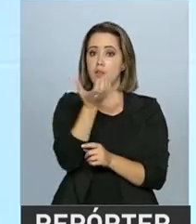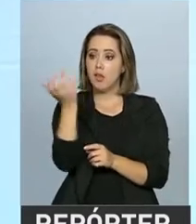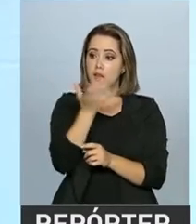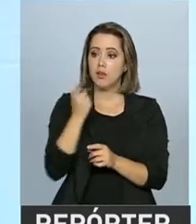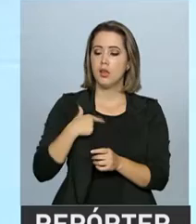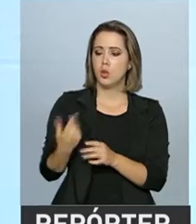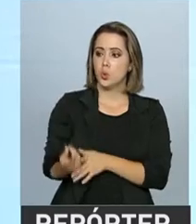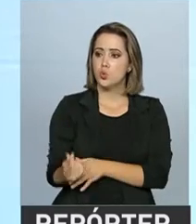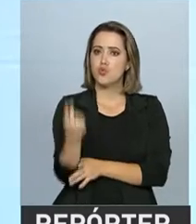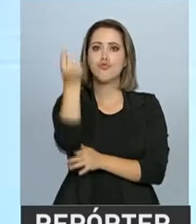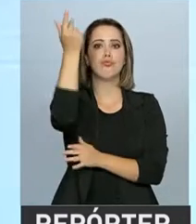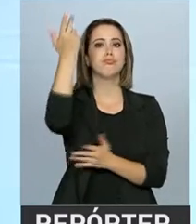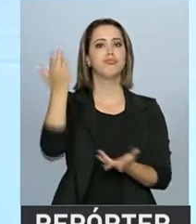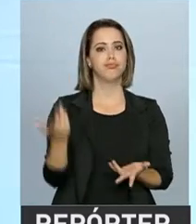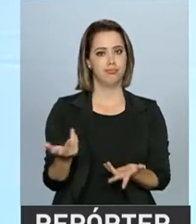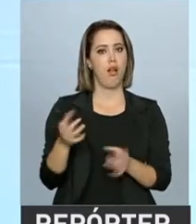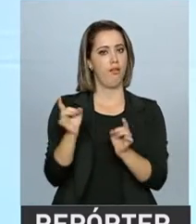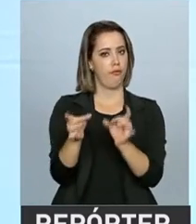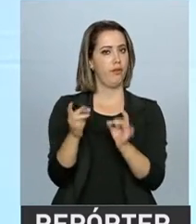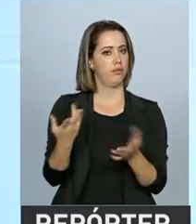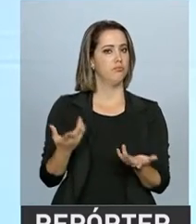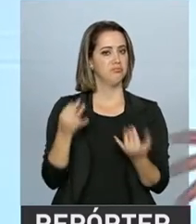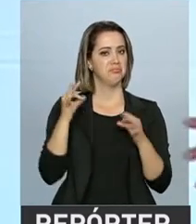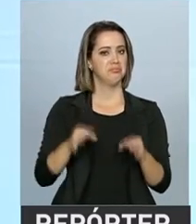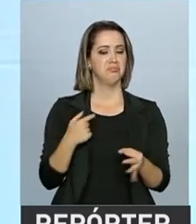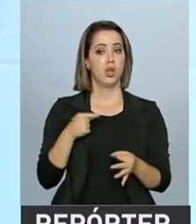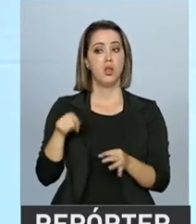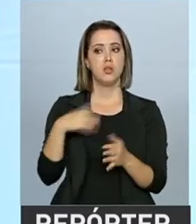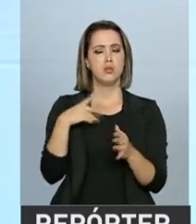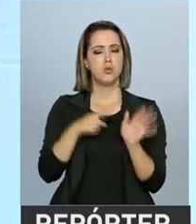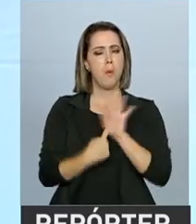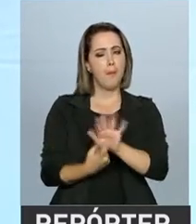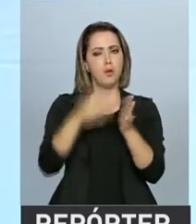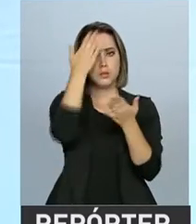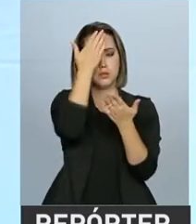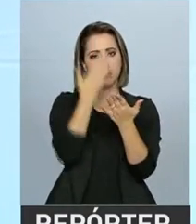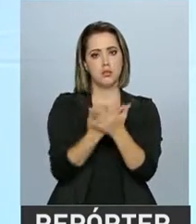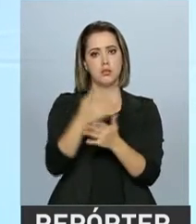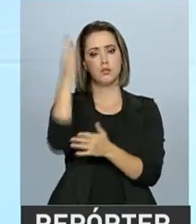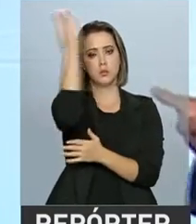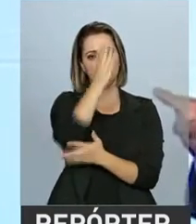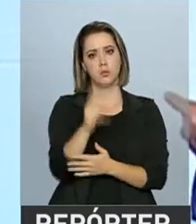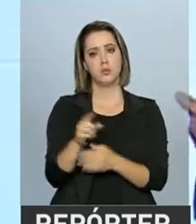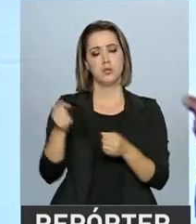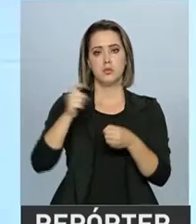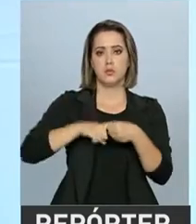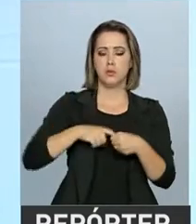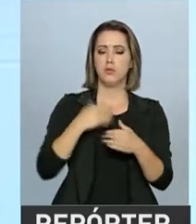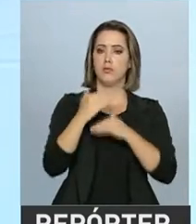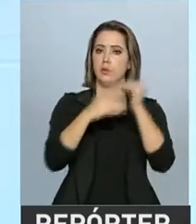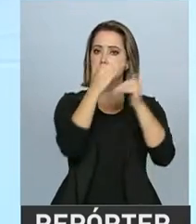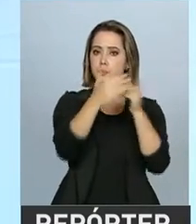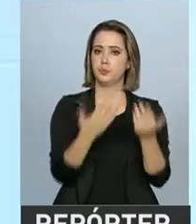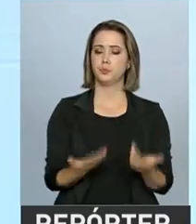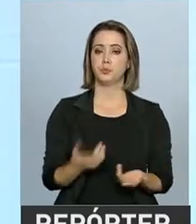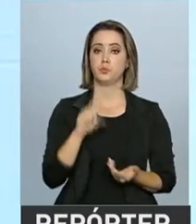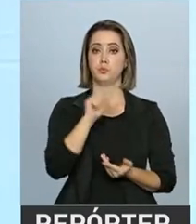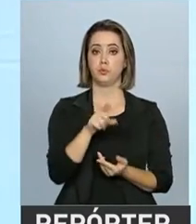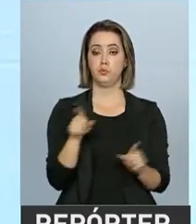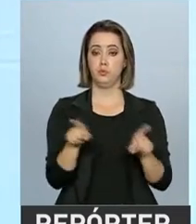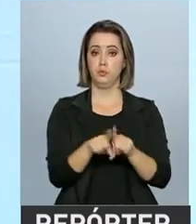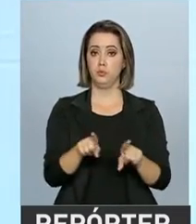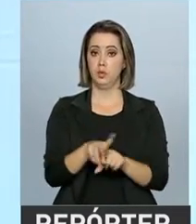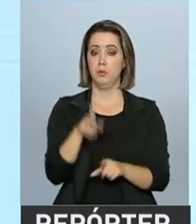Isso significa uma crença, uma credibilidade no país que está renascendo. Temer garantiu ainda